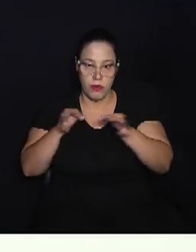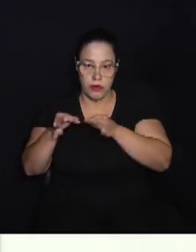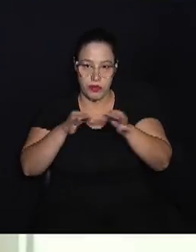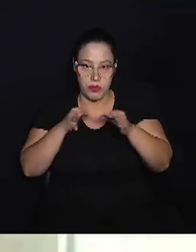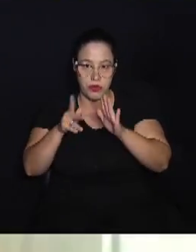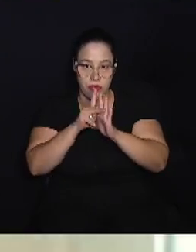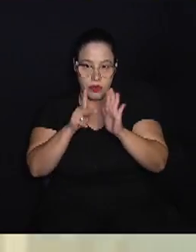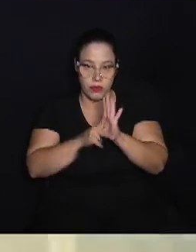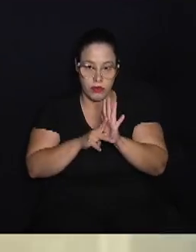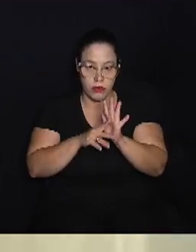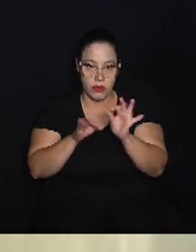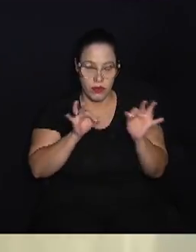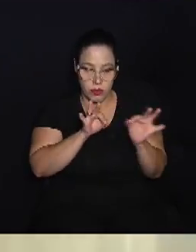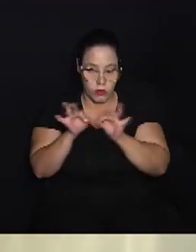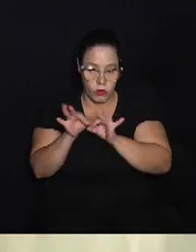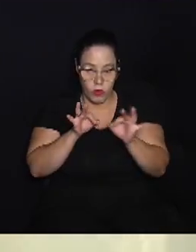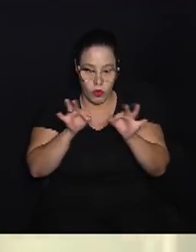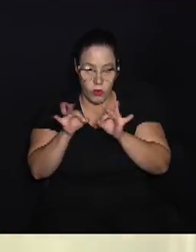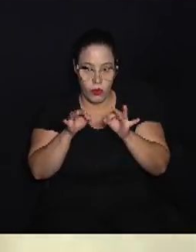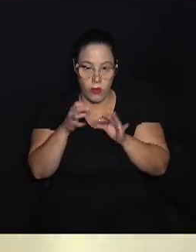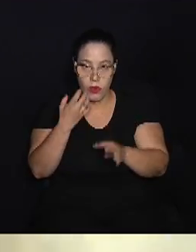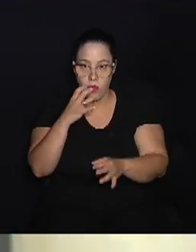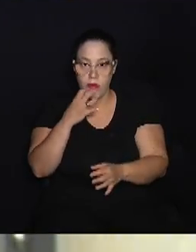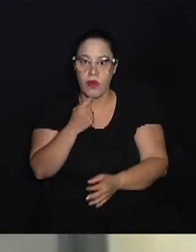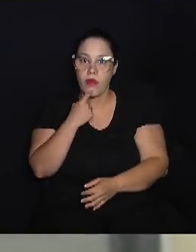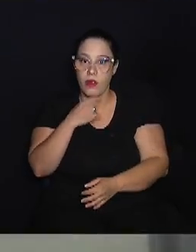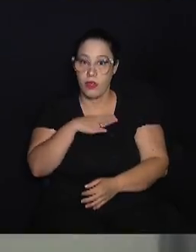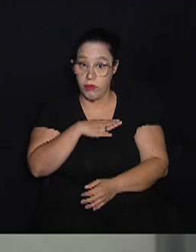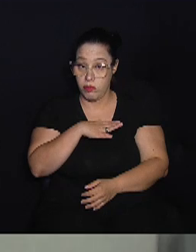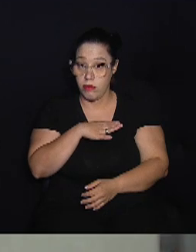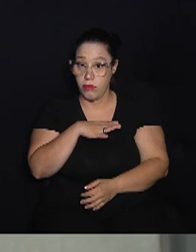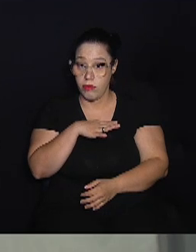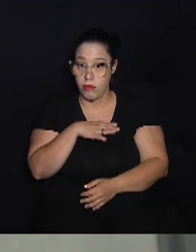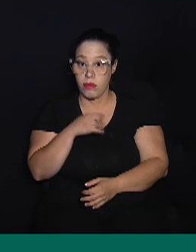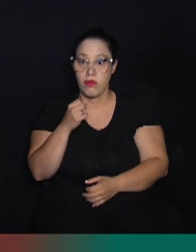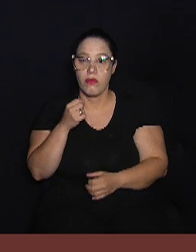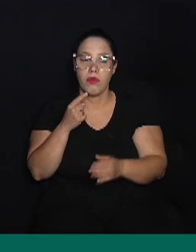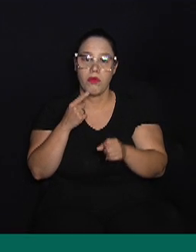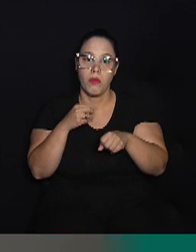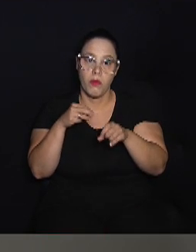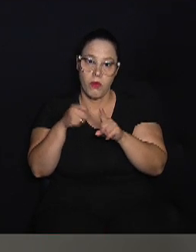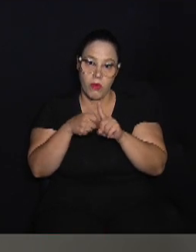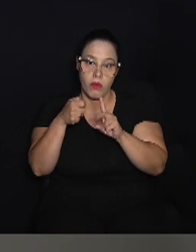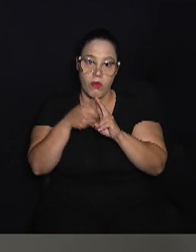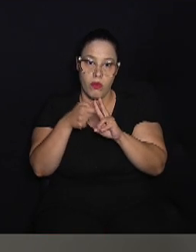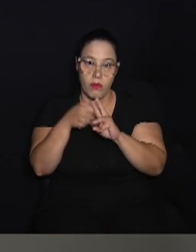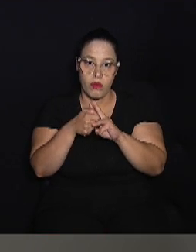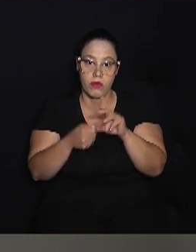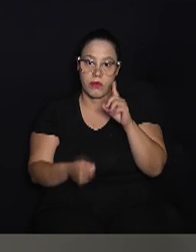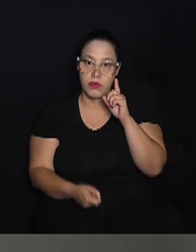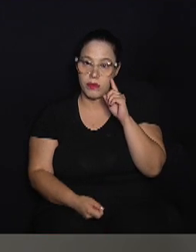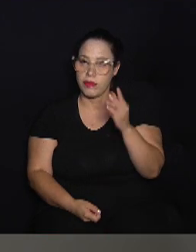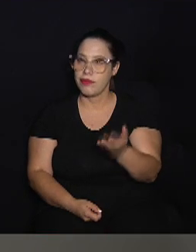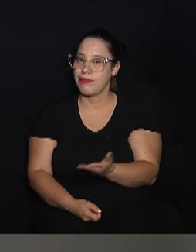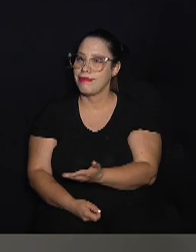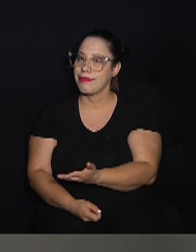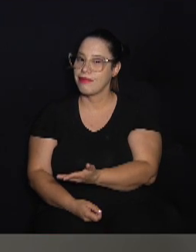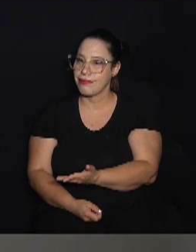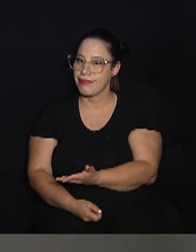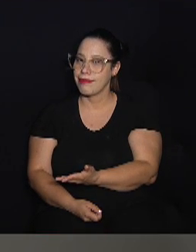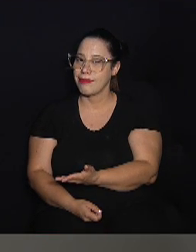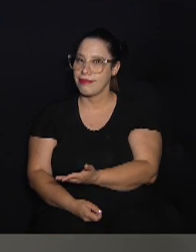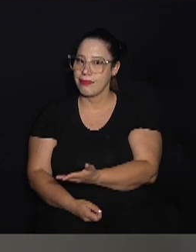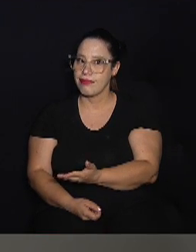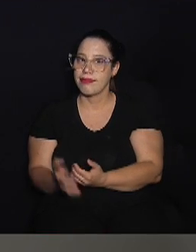de vigilância e controle da raiva em Campinas, por mês são vacinados 400 animais,